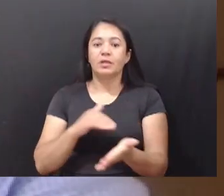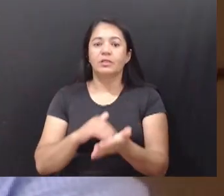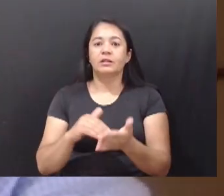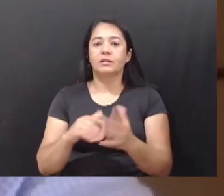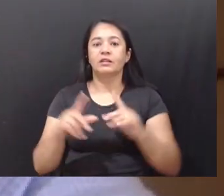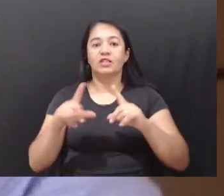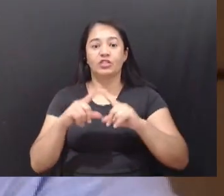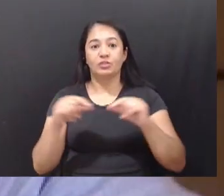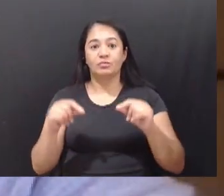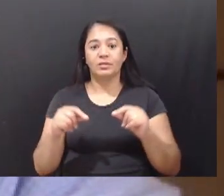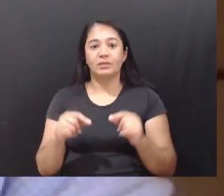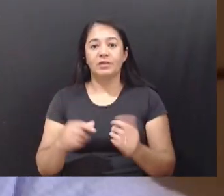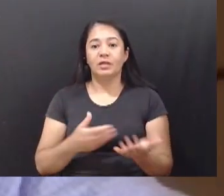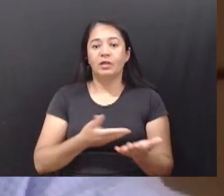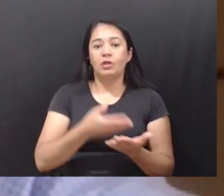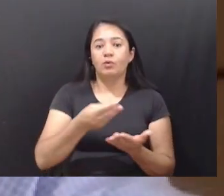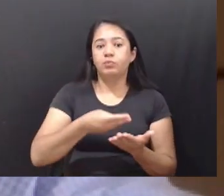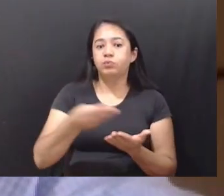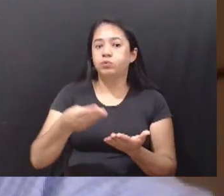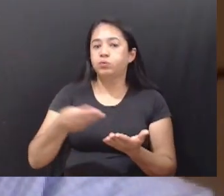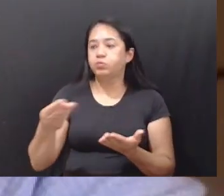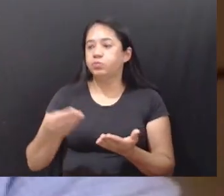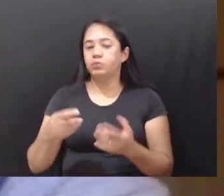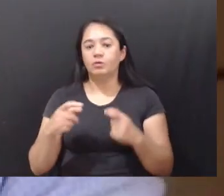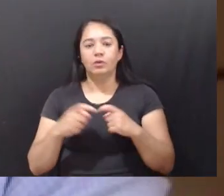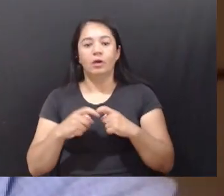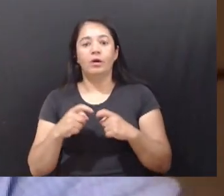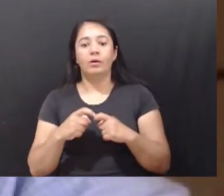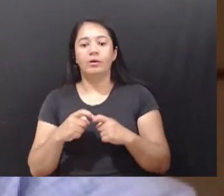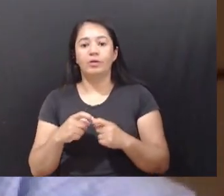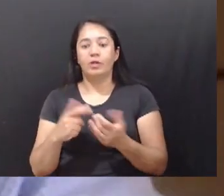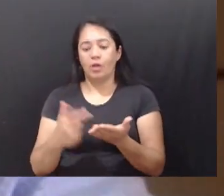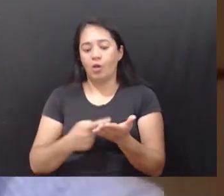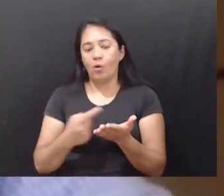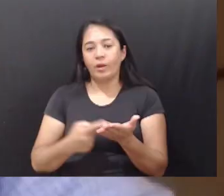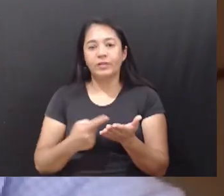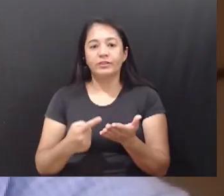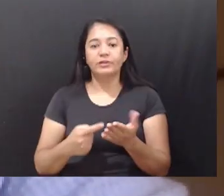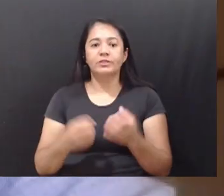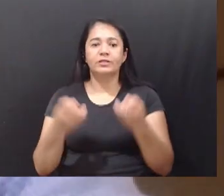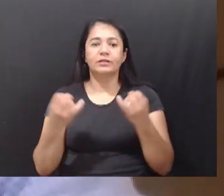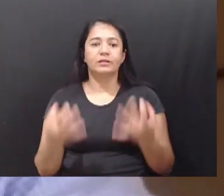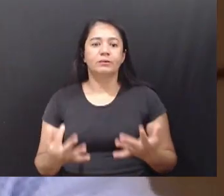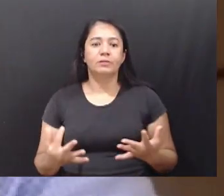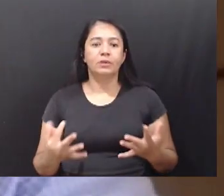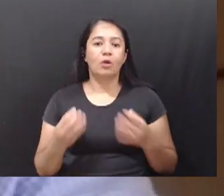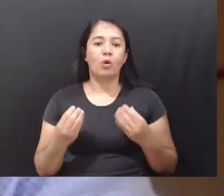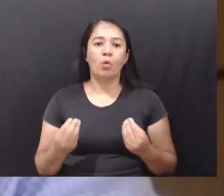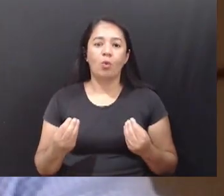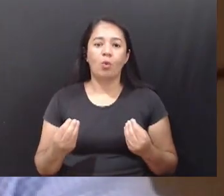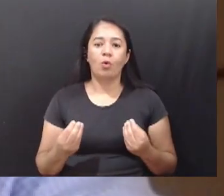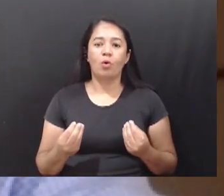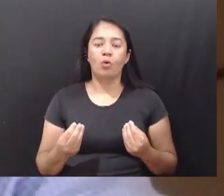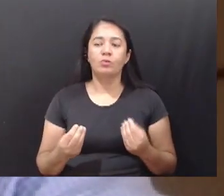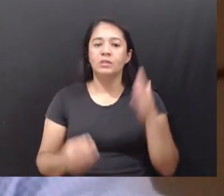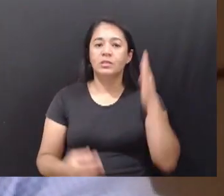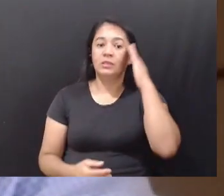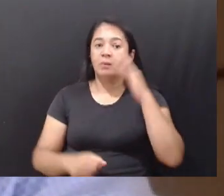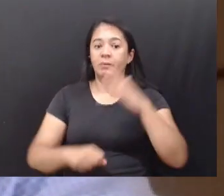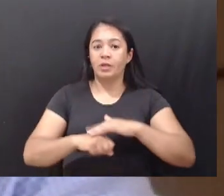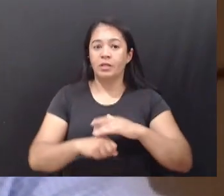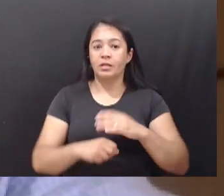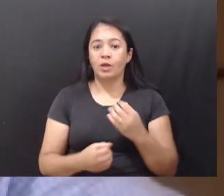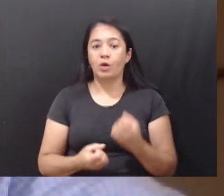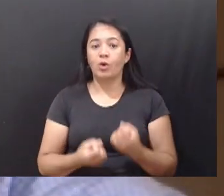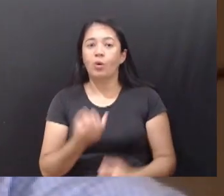do Distrito Federal, ela distribui aí à população, aos médicos, né, uma cartilha explicando como lidar com a doença,